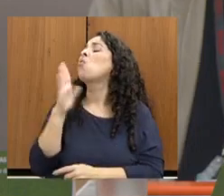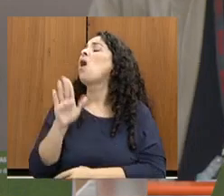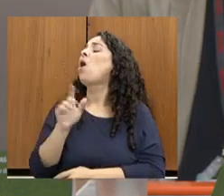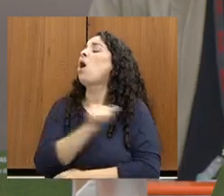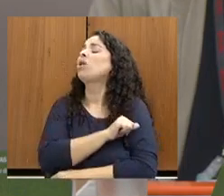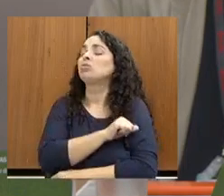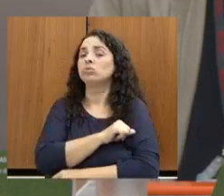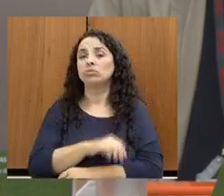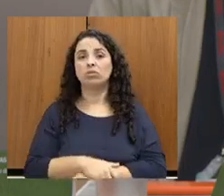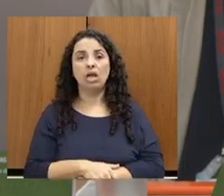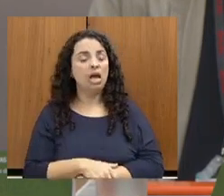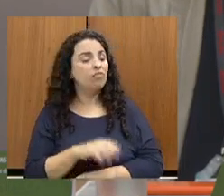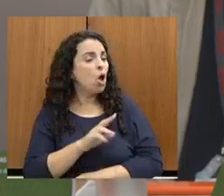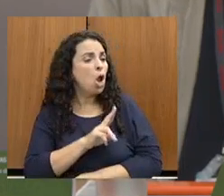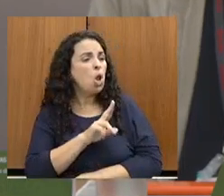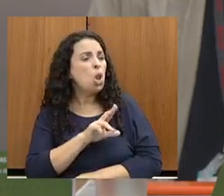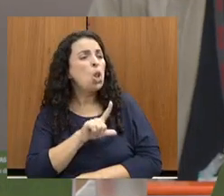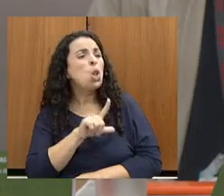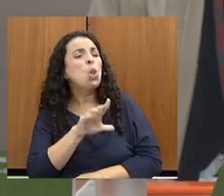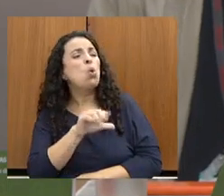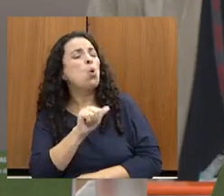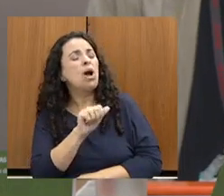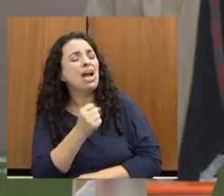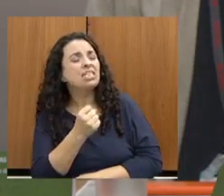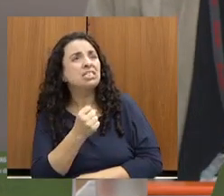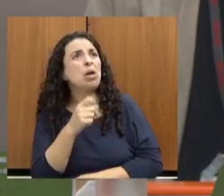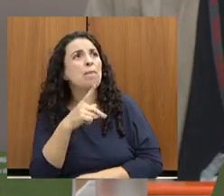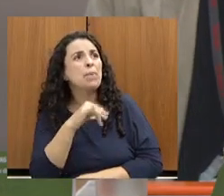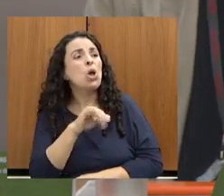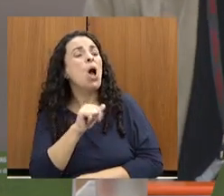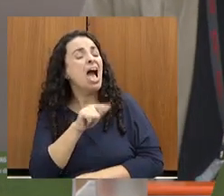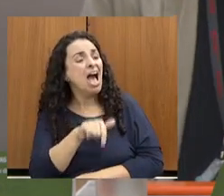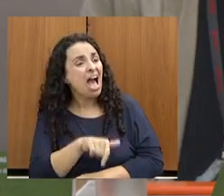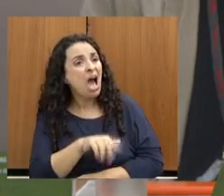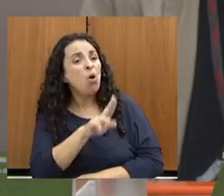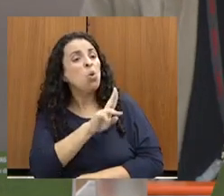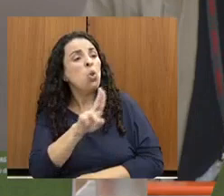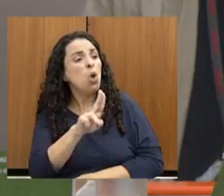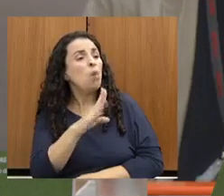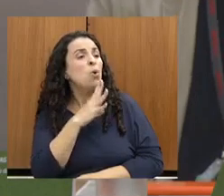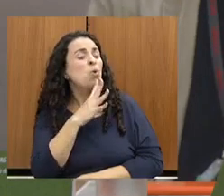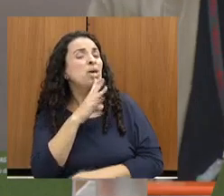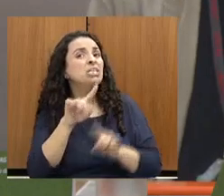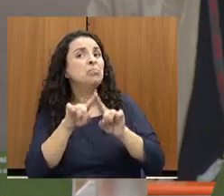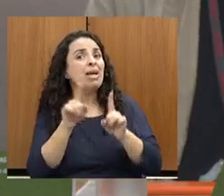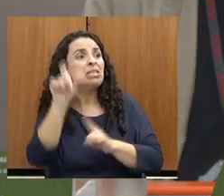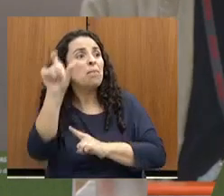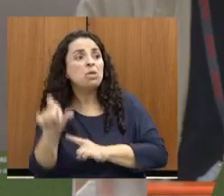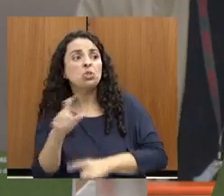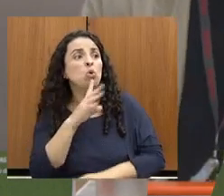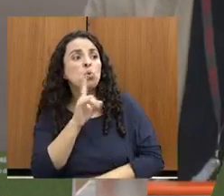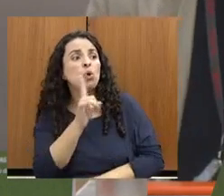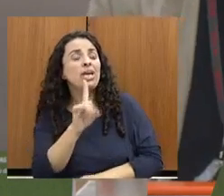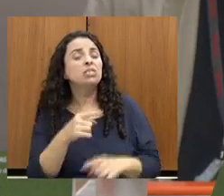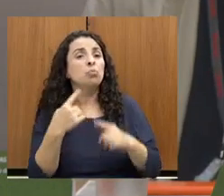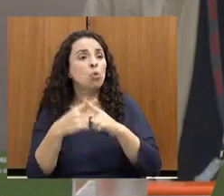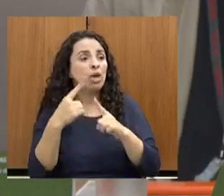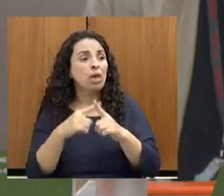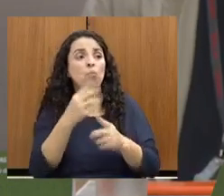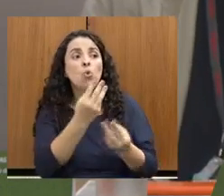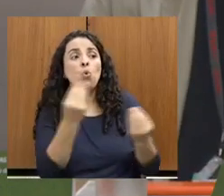Nossa, nunca o vi, não o conheço, mas eu ouço muito falar o nome dele, porque crianças me pedem gelo no recreio.